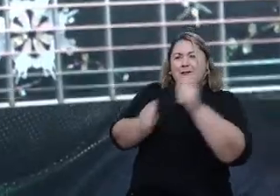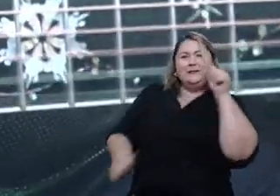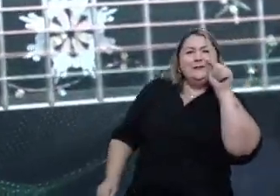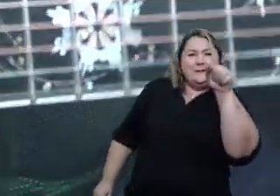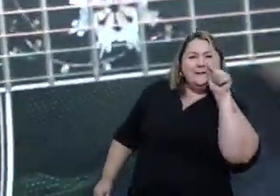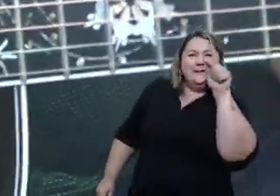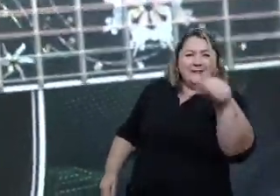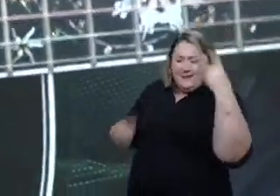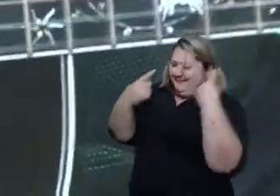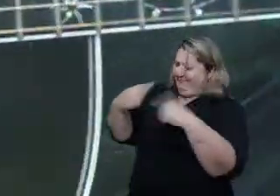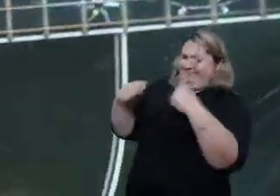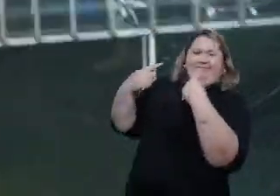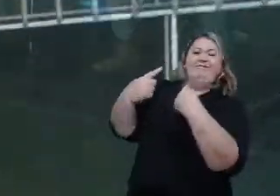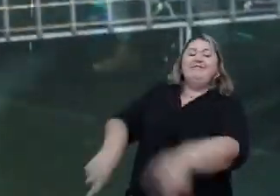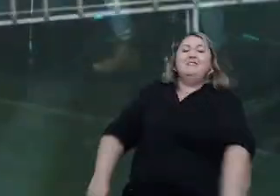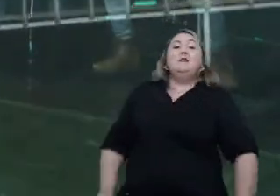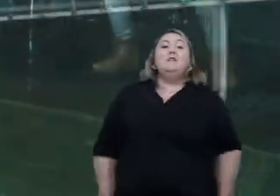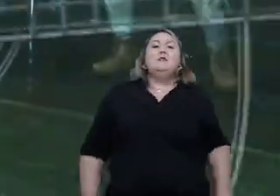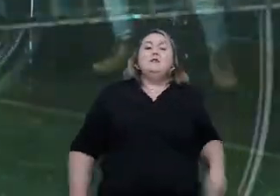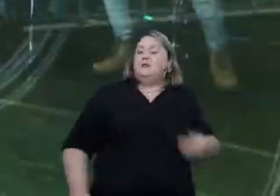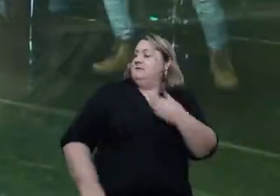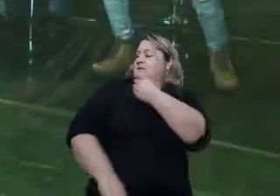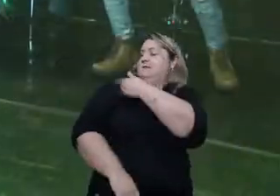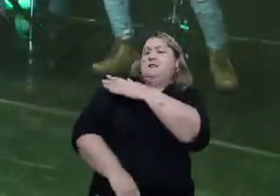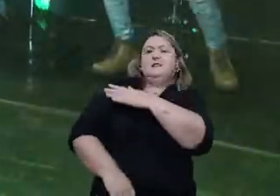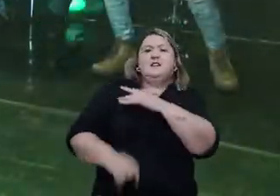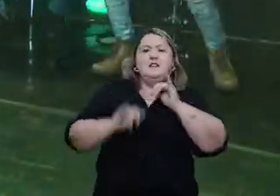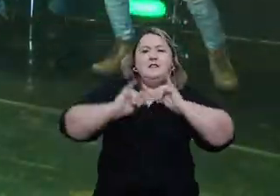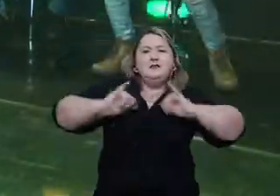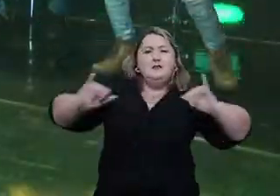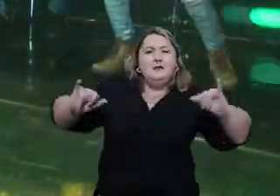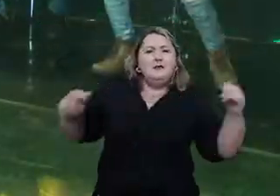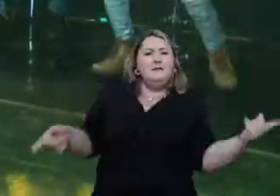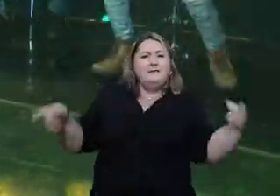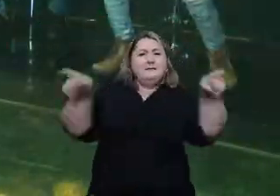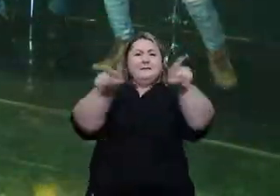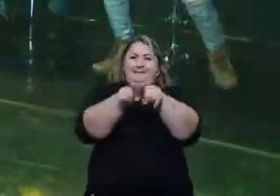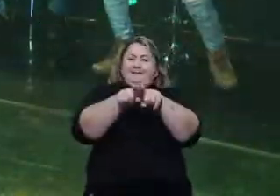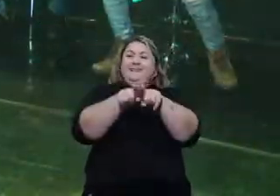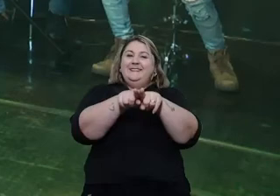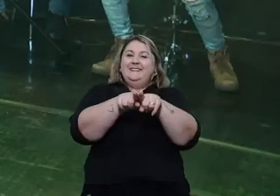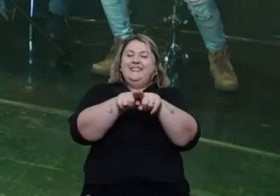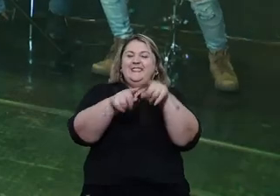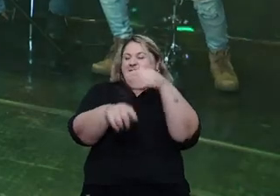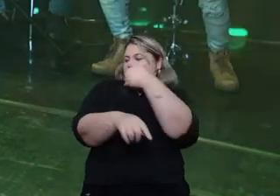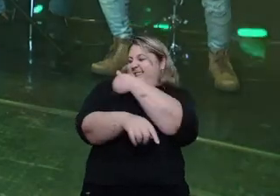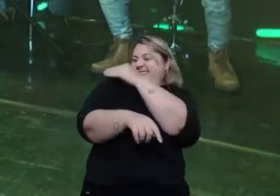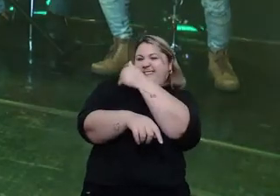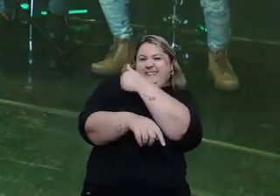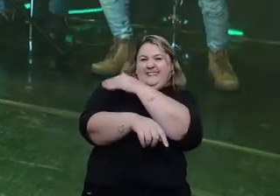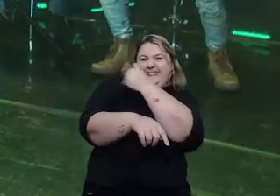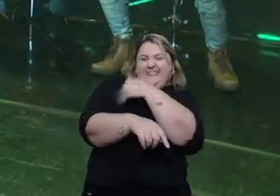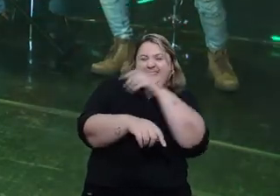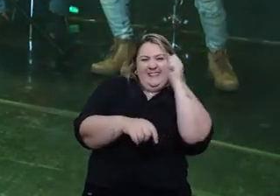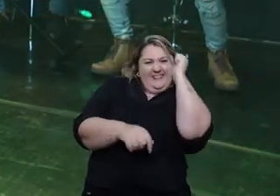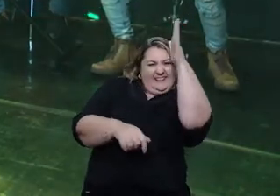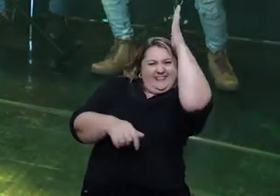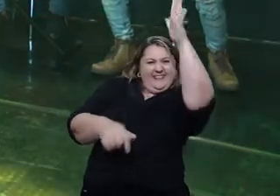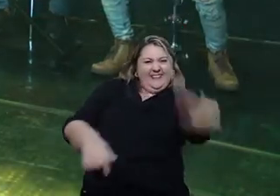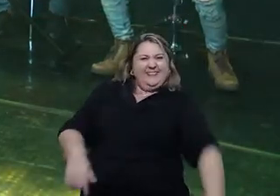seu rolê só pra causar. Vou espalhar boato que a gente voltou pra espantar.